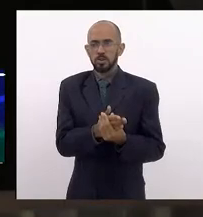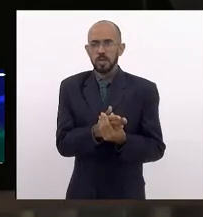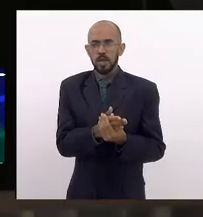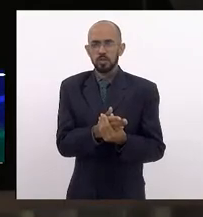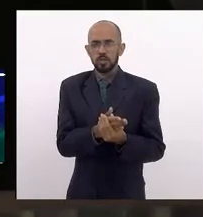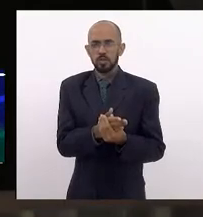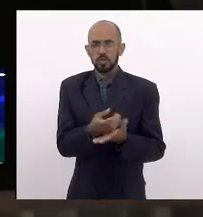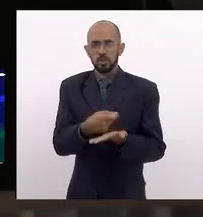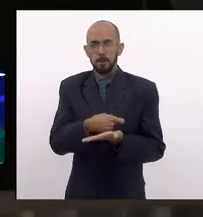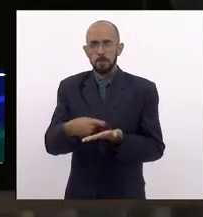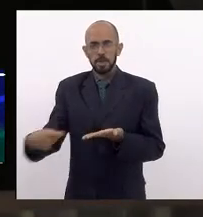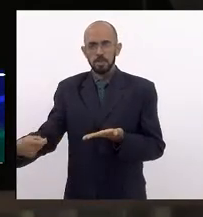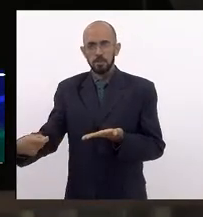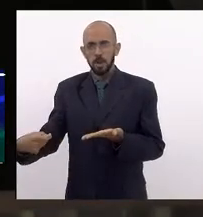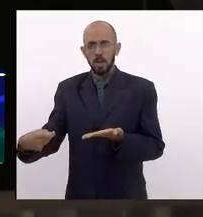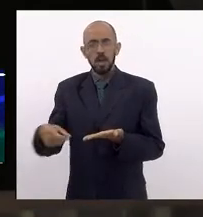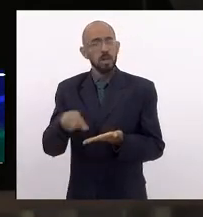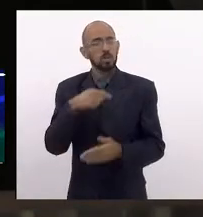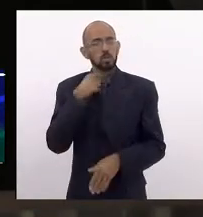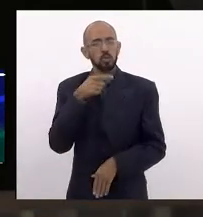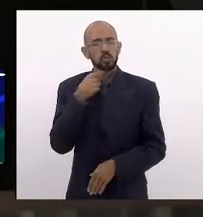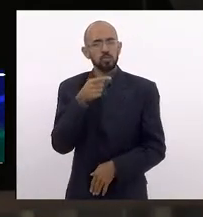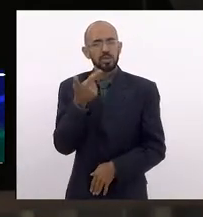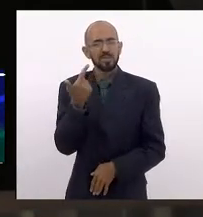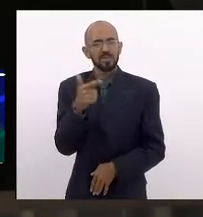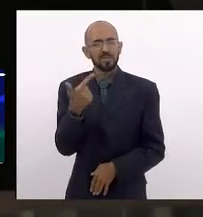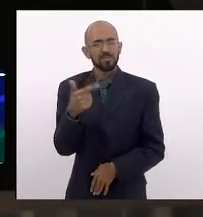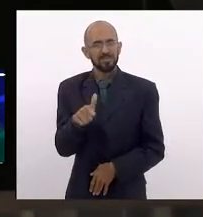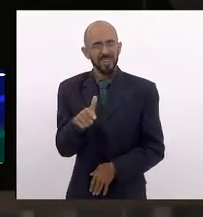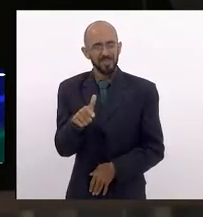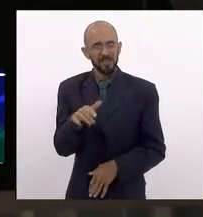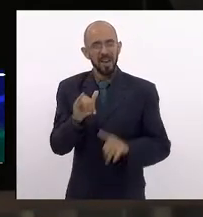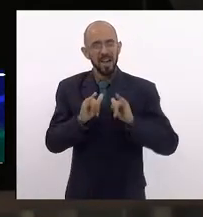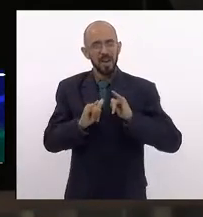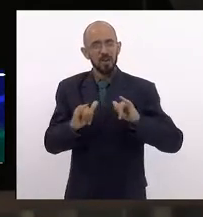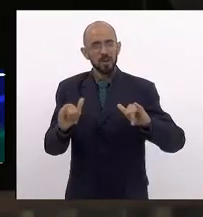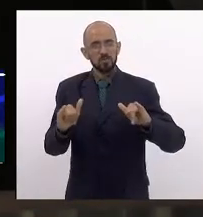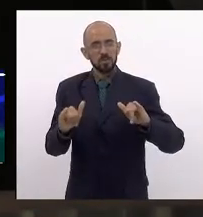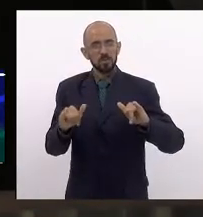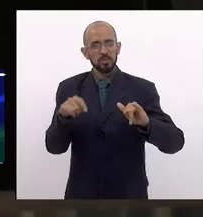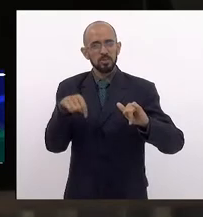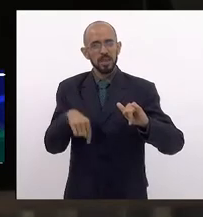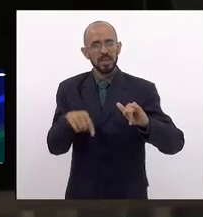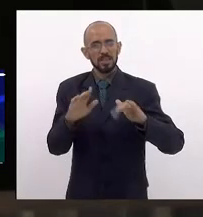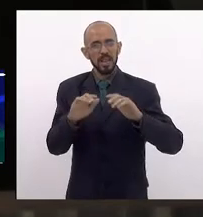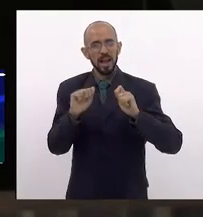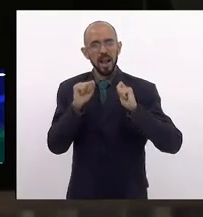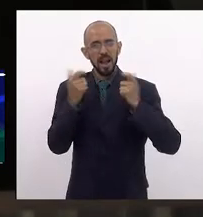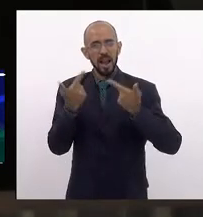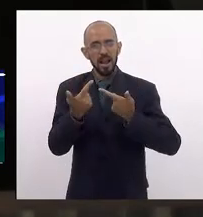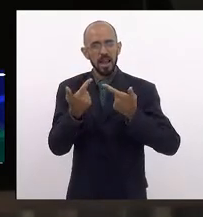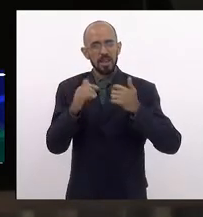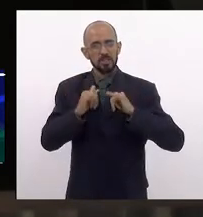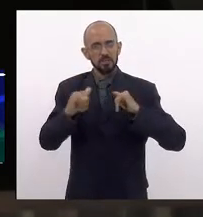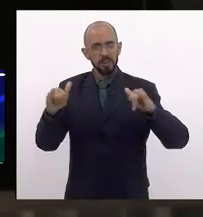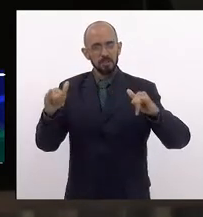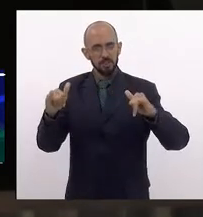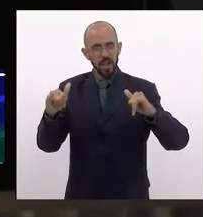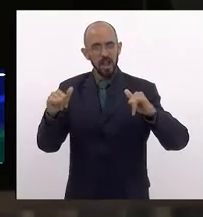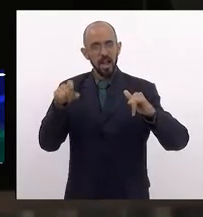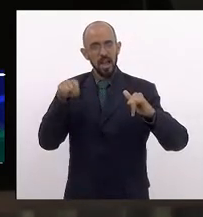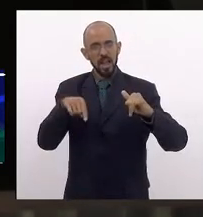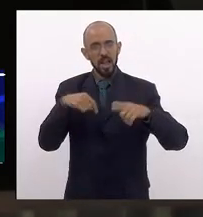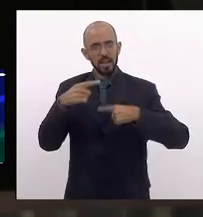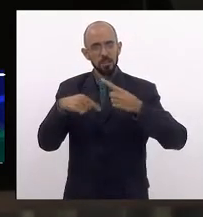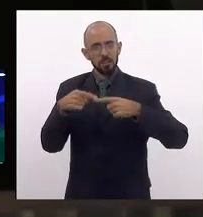impeachment mas não tenho dúvidas o recado que esta casa passar a se põe